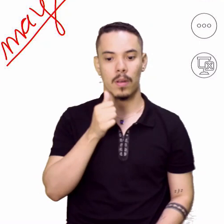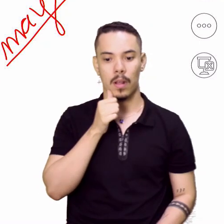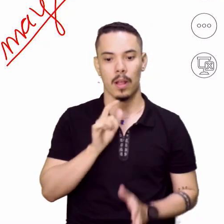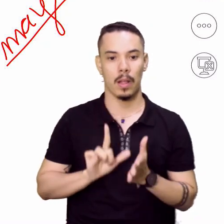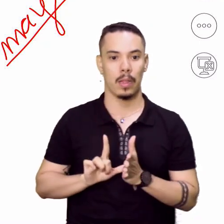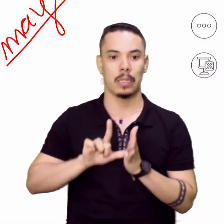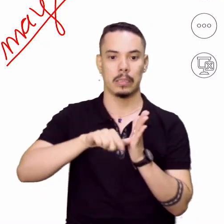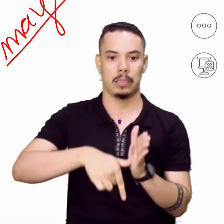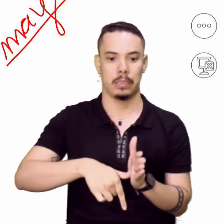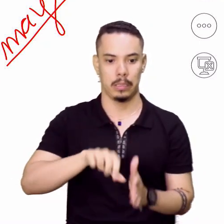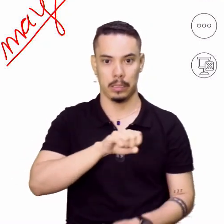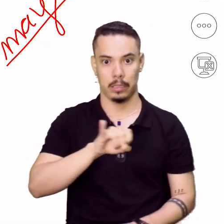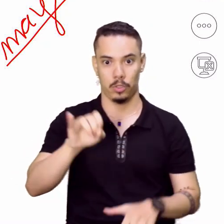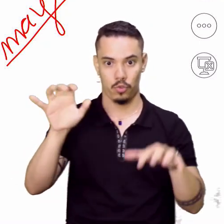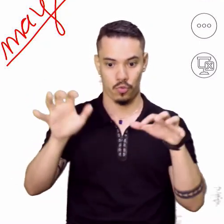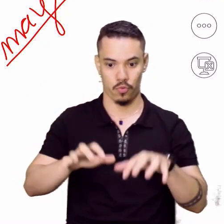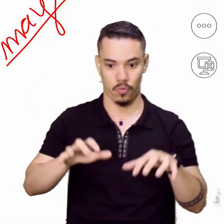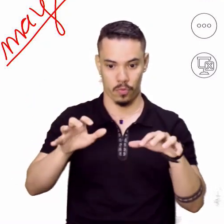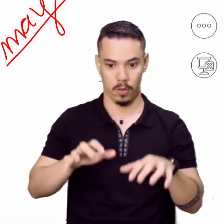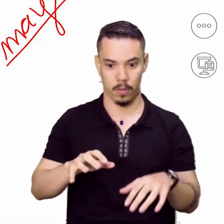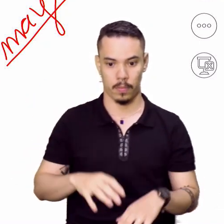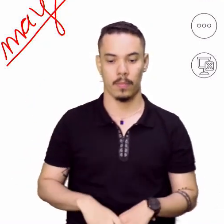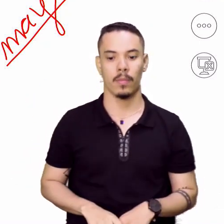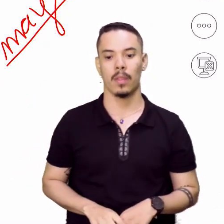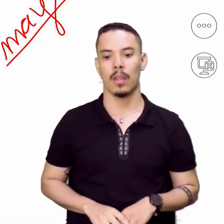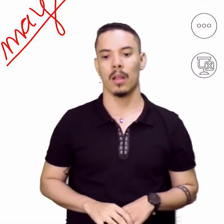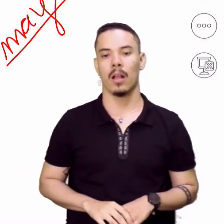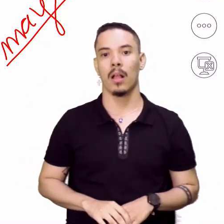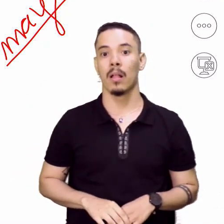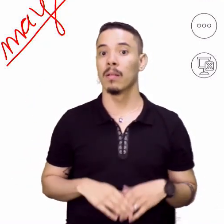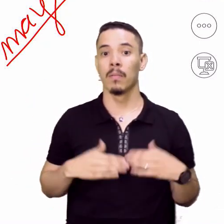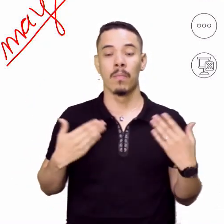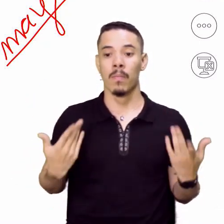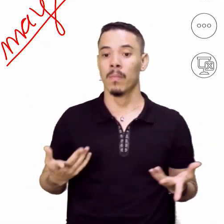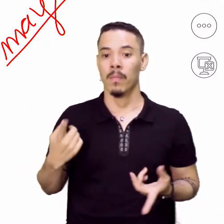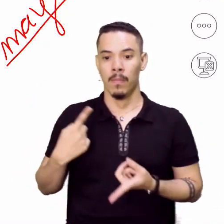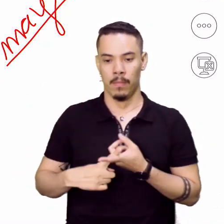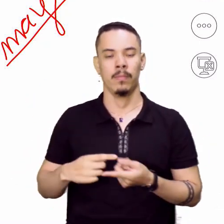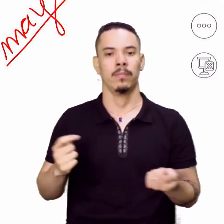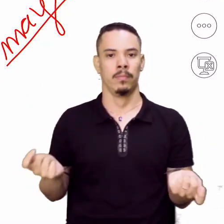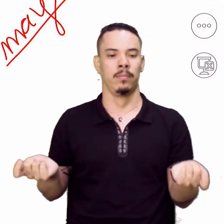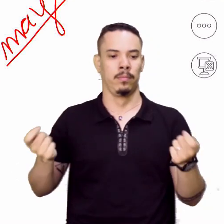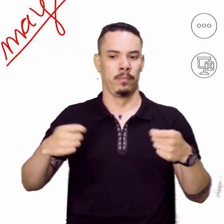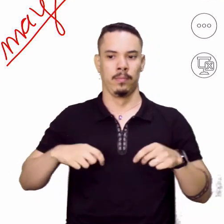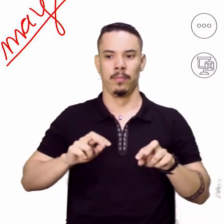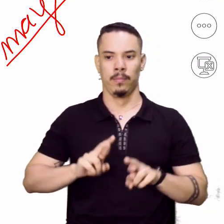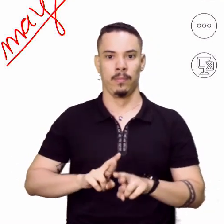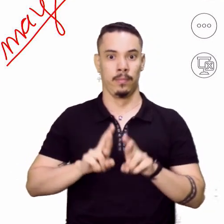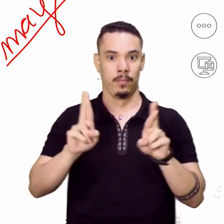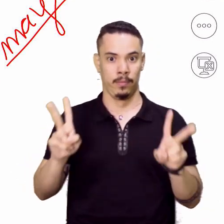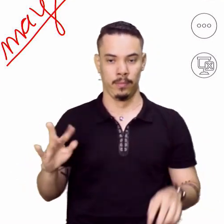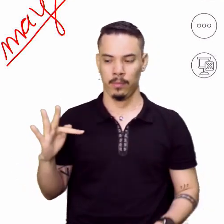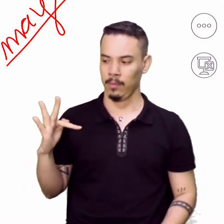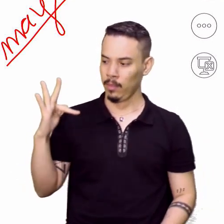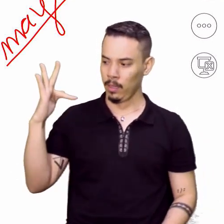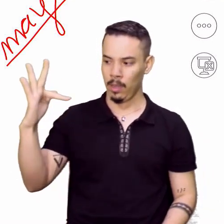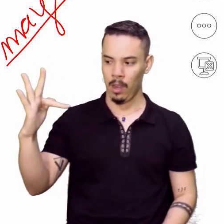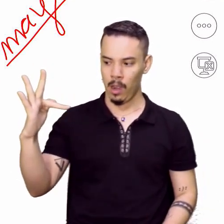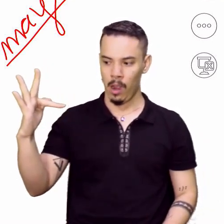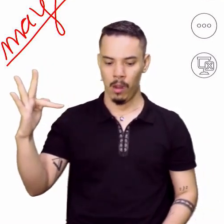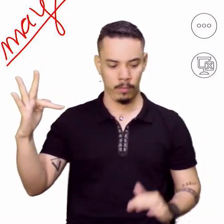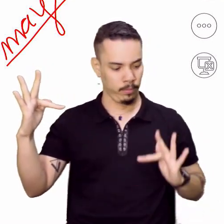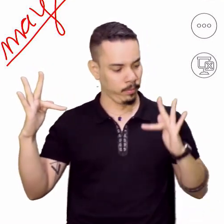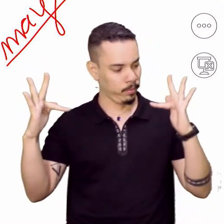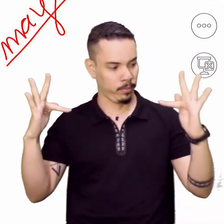atrasada então por que que eu vou falar essa questão aqui para vocês há uma diferença de dos dois futuros porque um é o